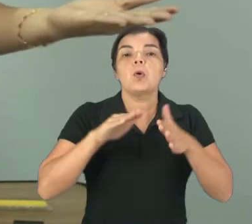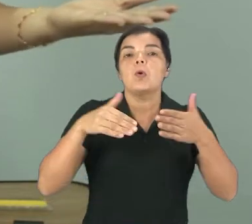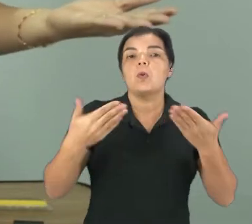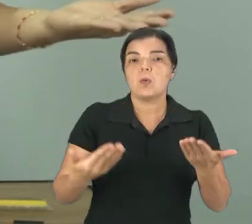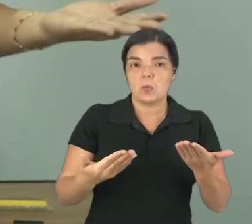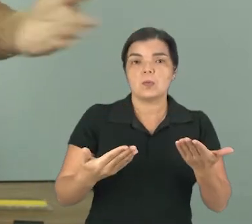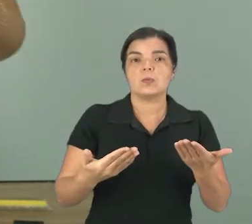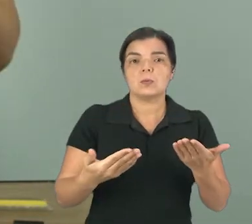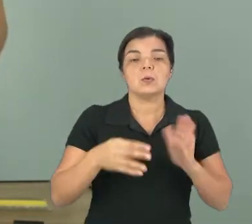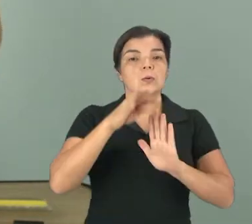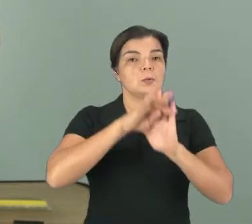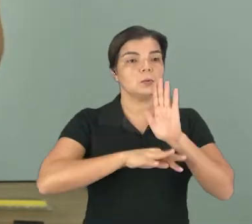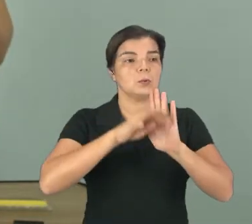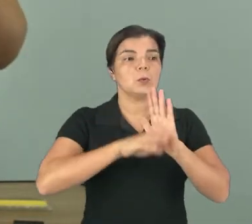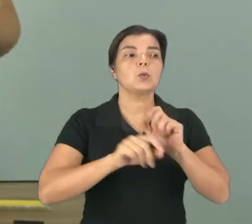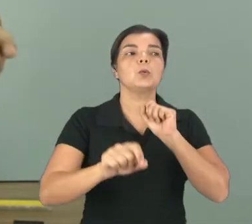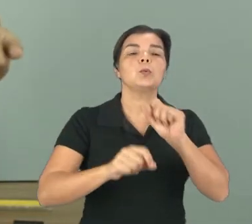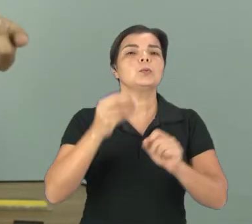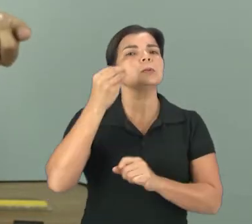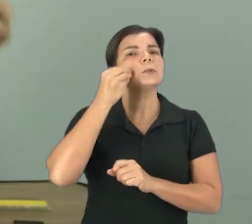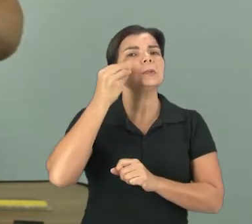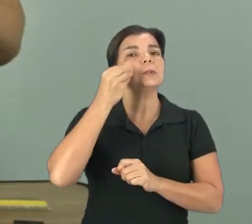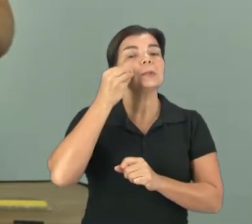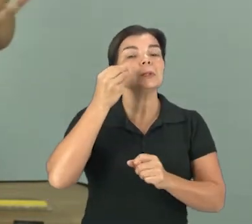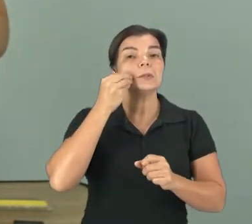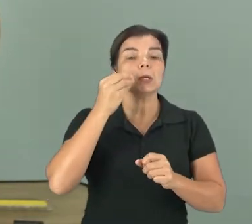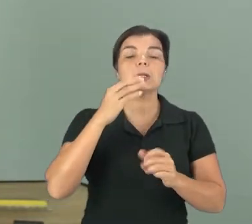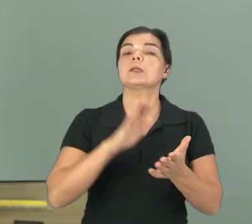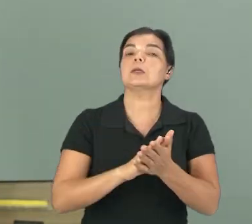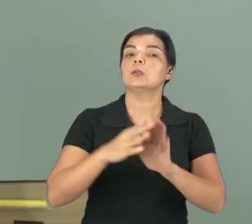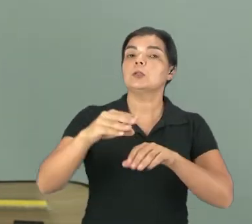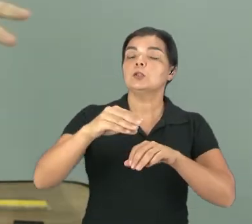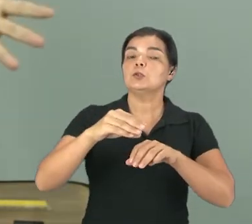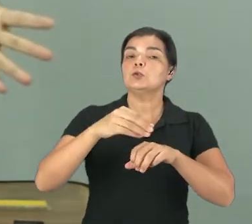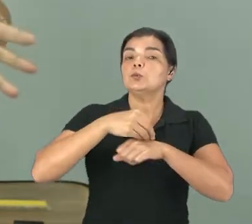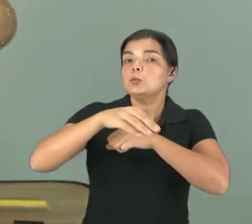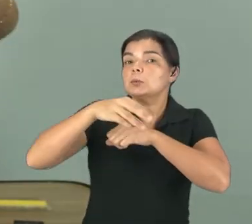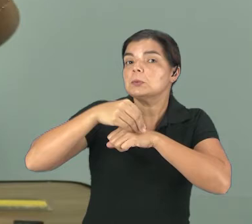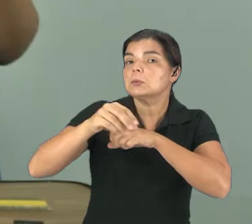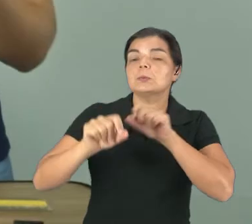função desse texto? O que é que ele tenta nos passar? Muito bem, quando